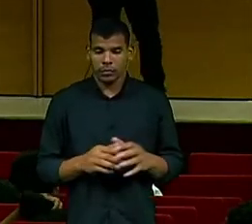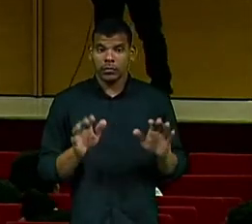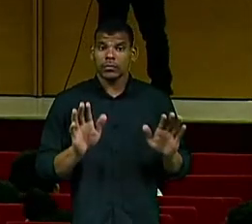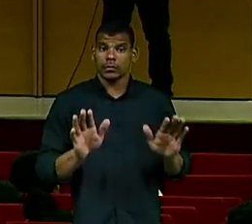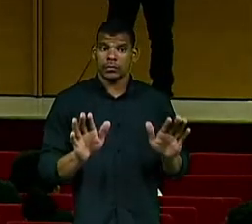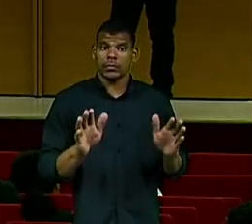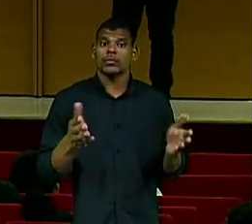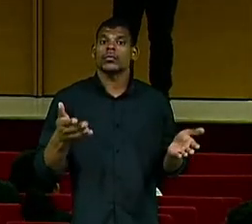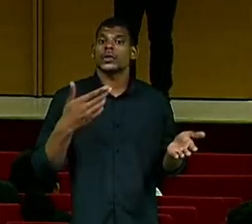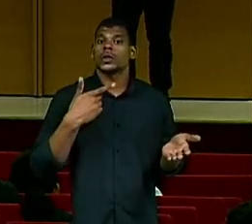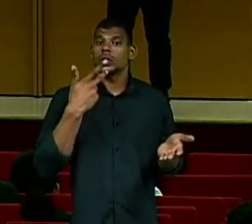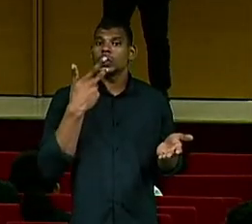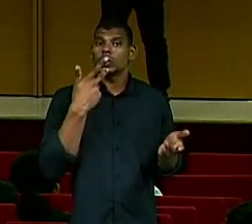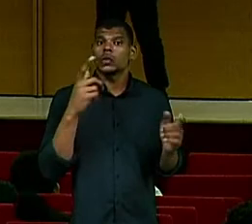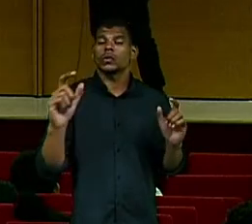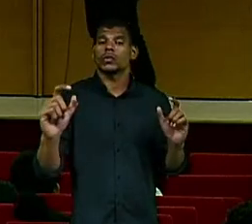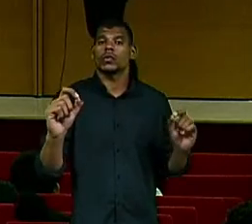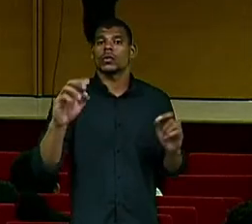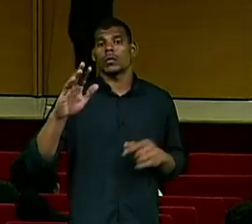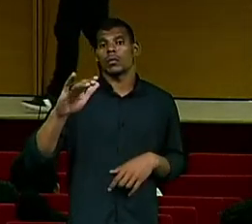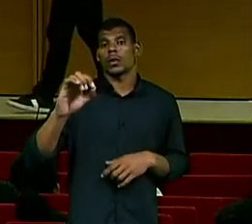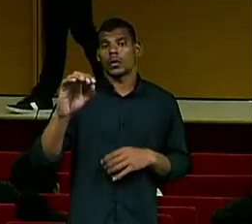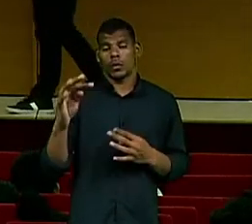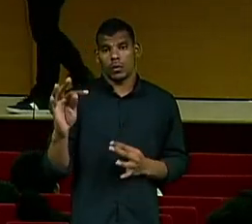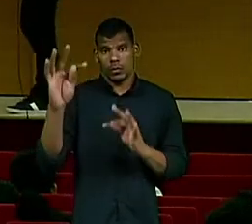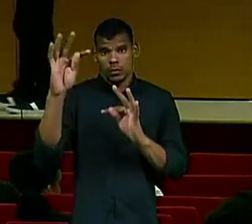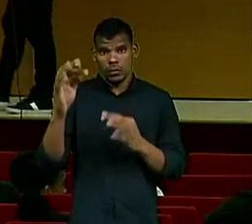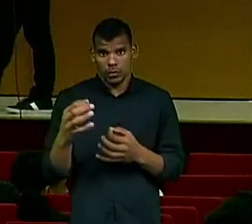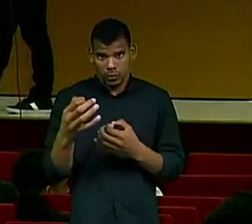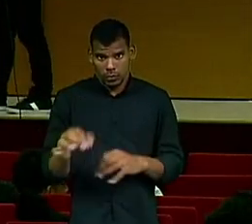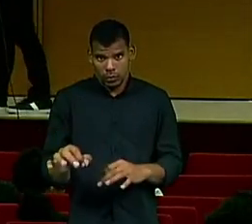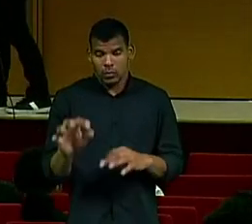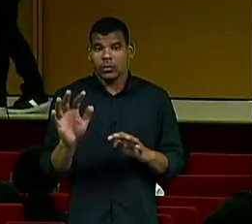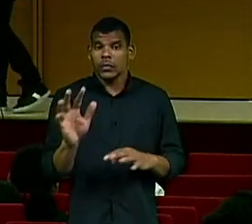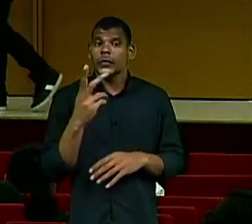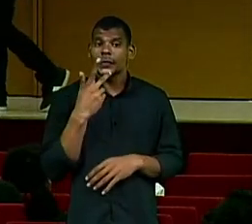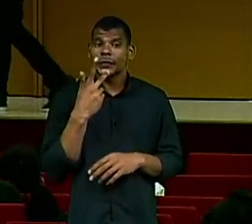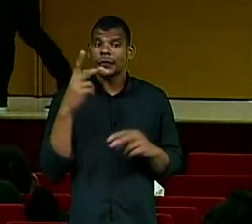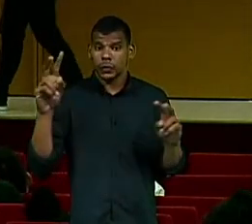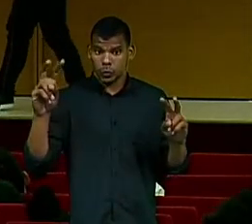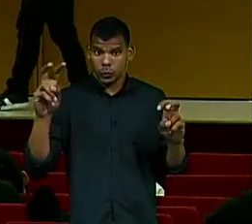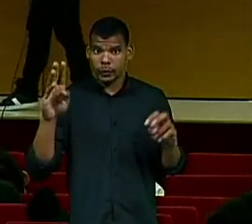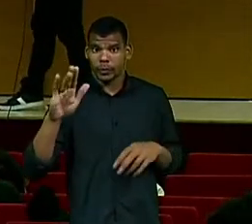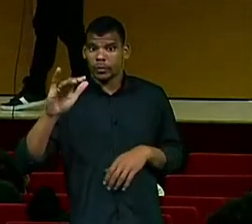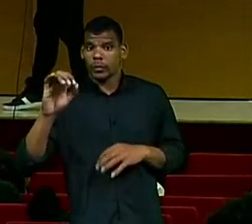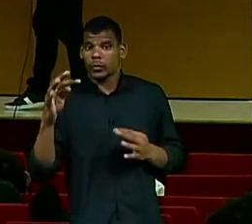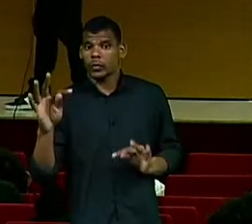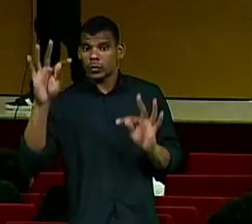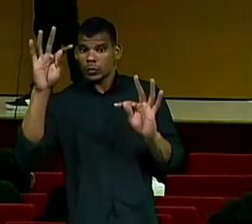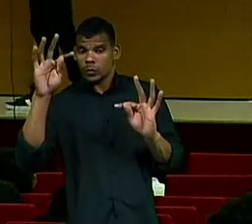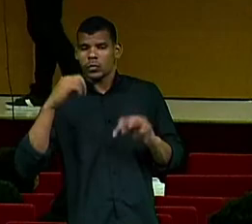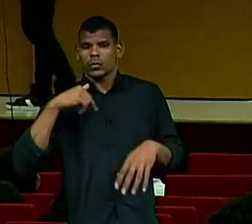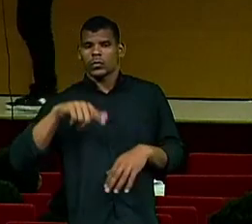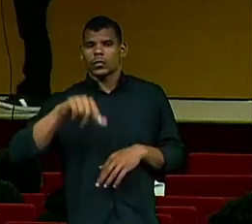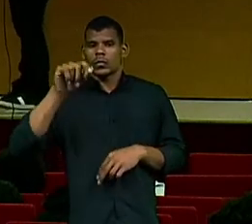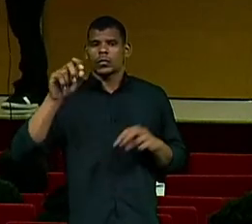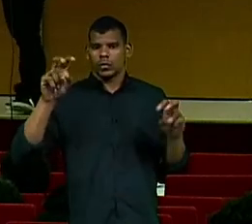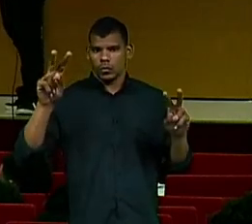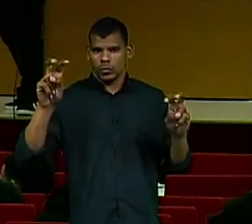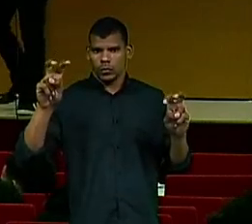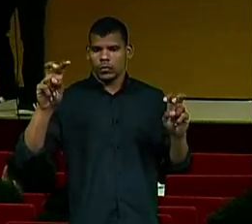falar de biotecnologia e pessoal pra gente falar de biotecnologia eu escolhi esses temas aqui ó